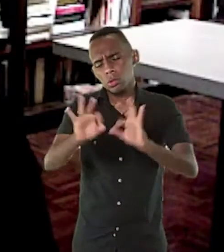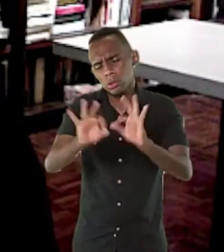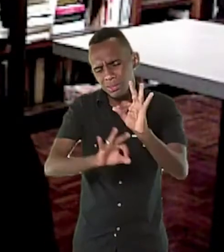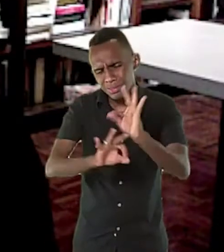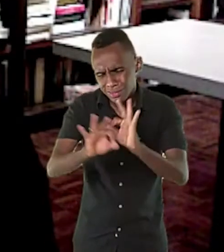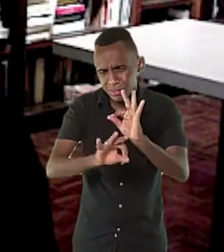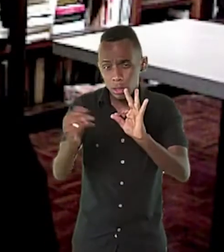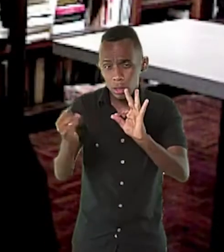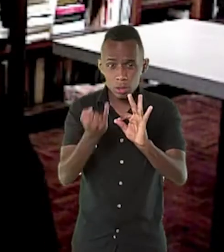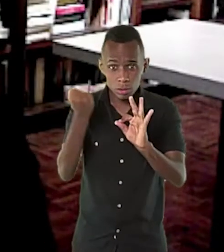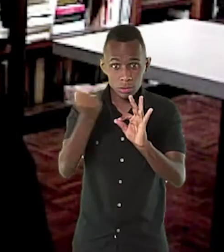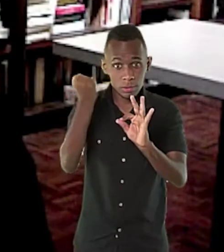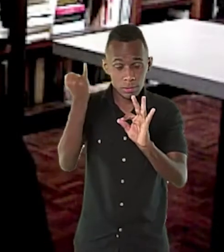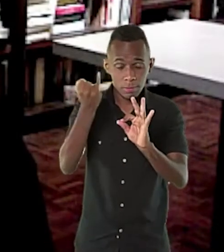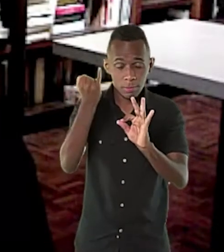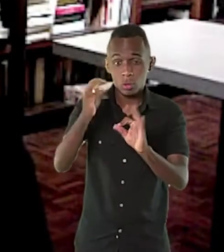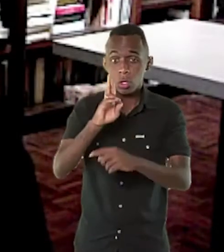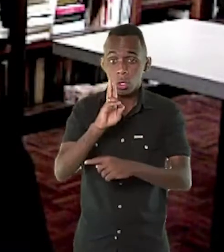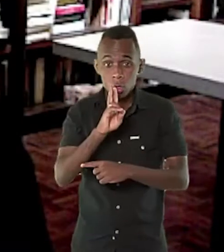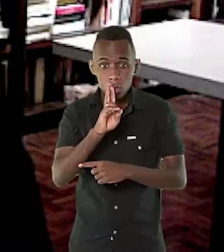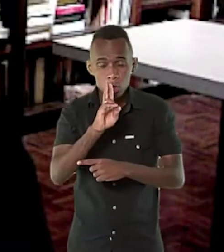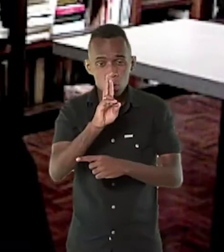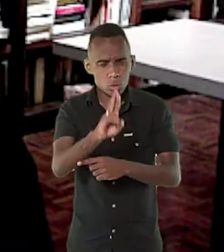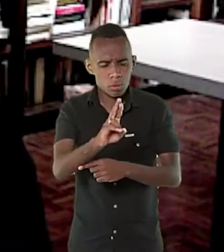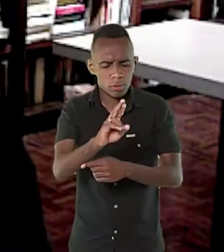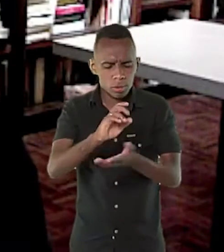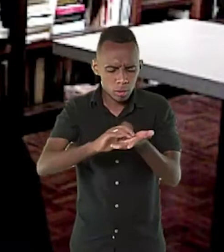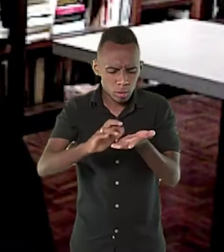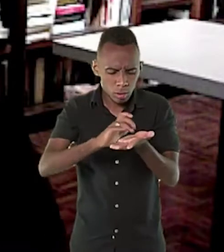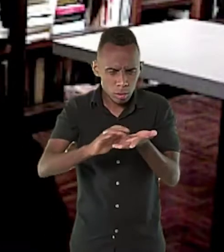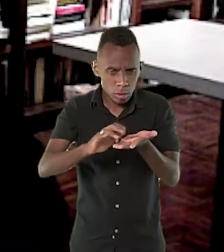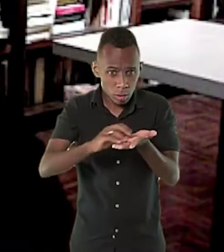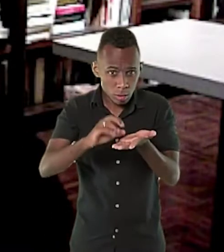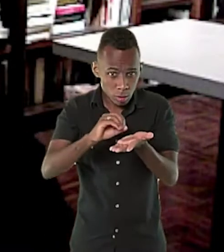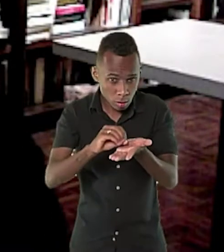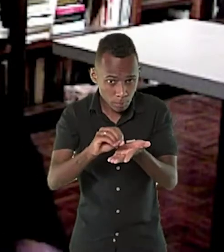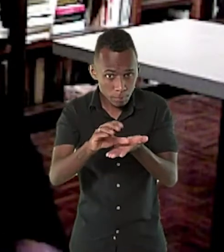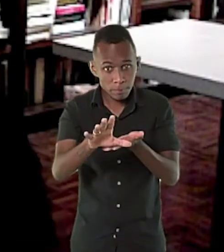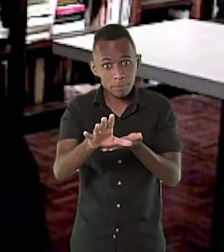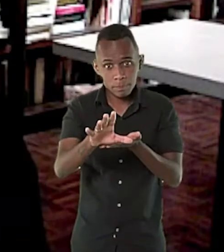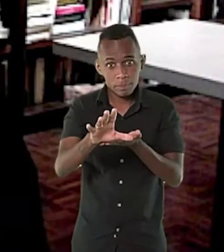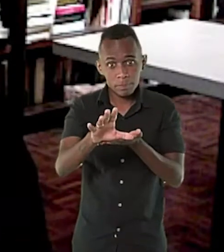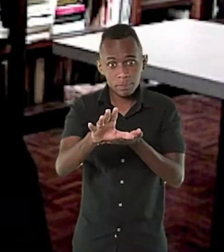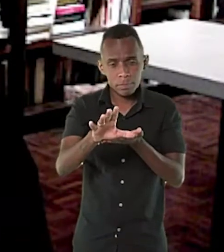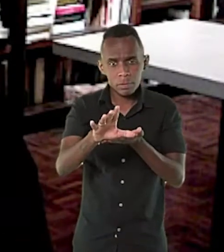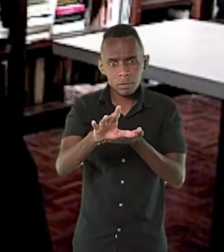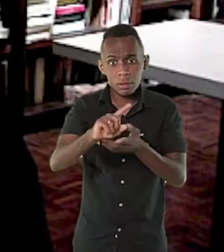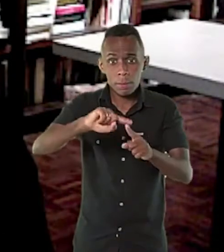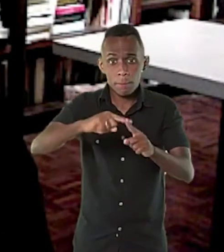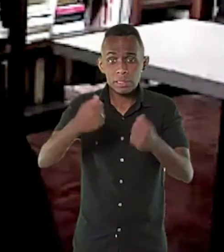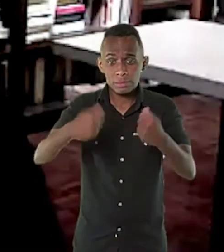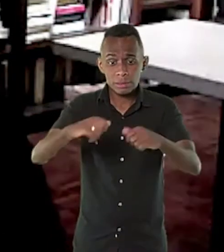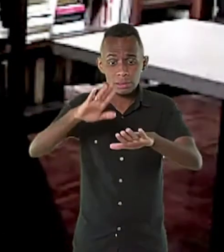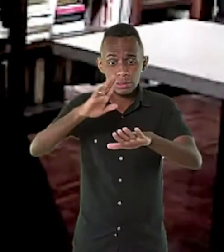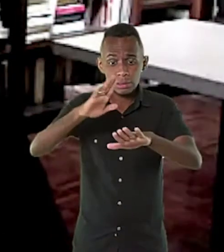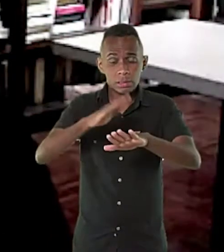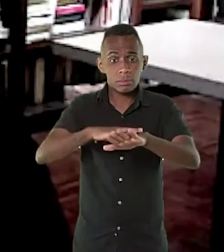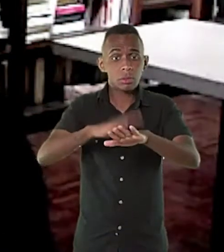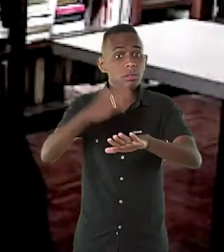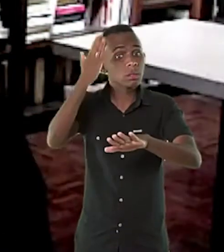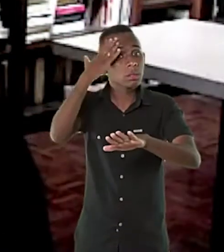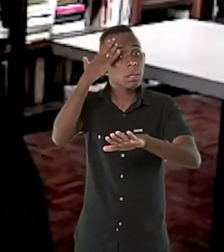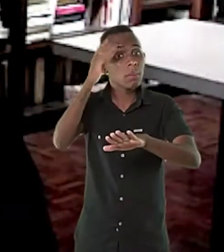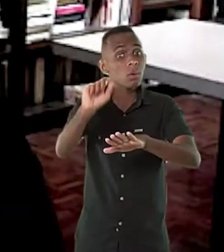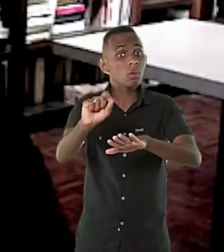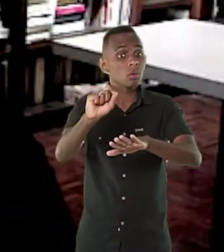essa, de responder uma mensagem com um sticker, e não colocar